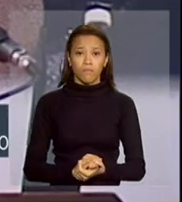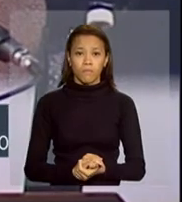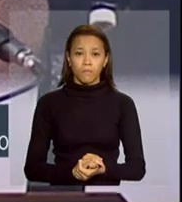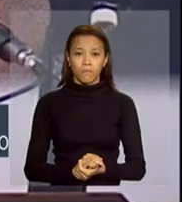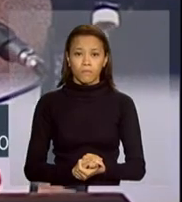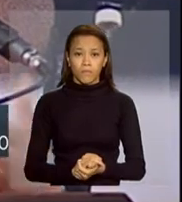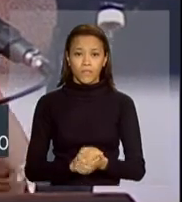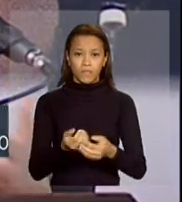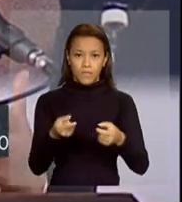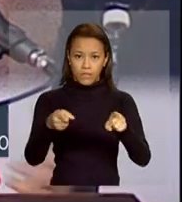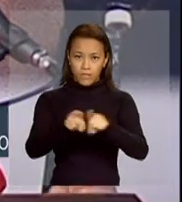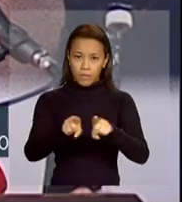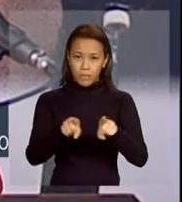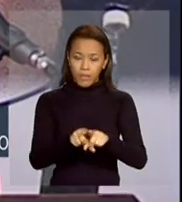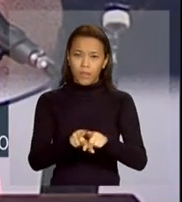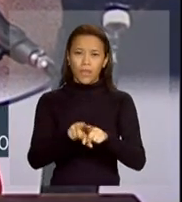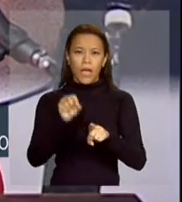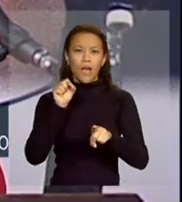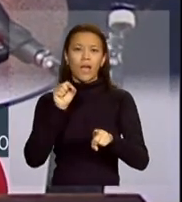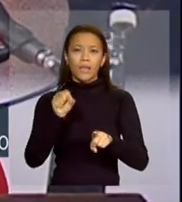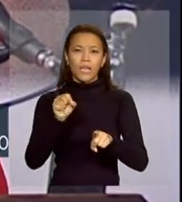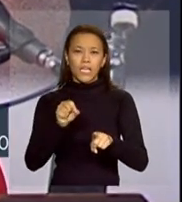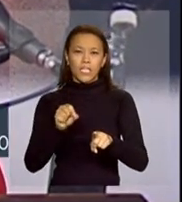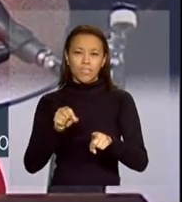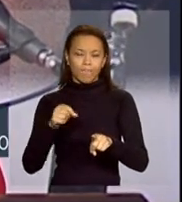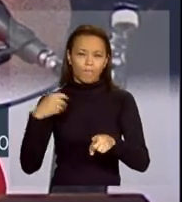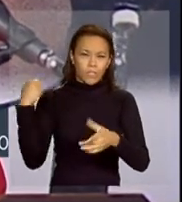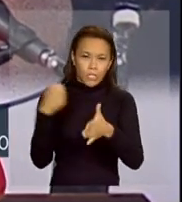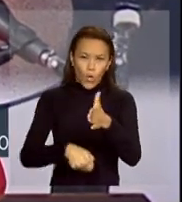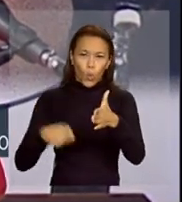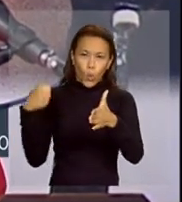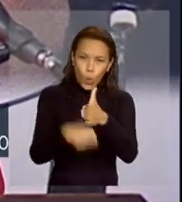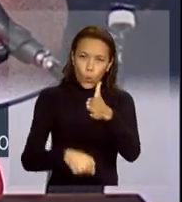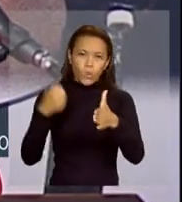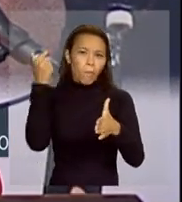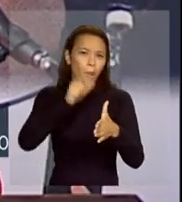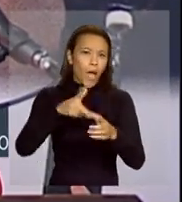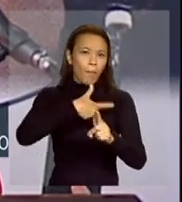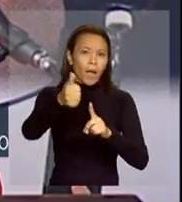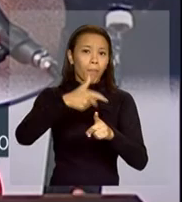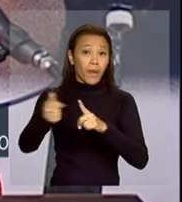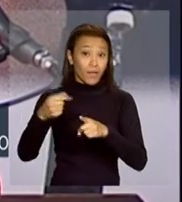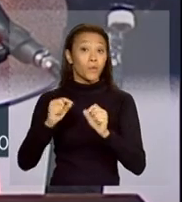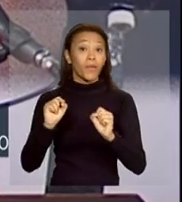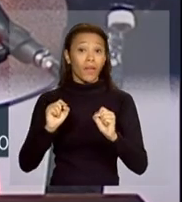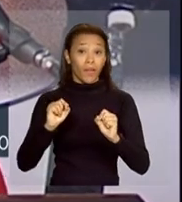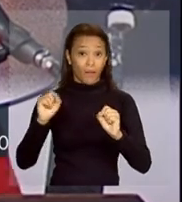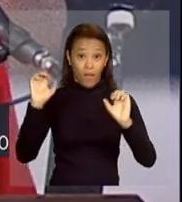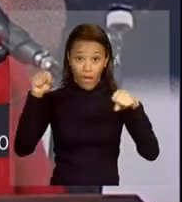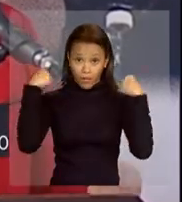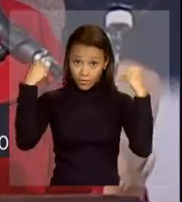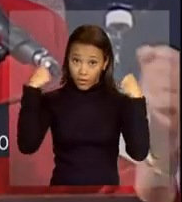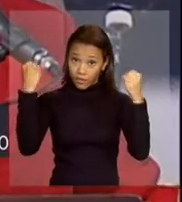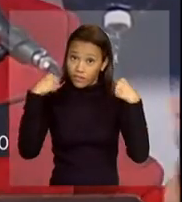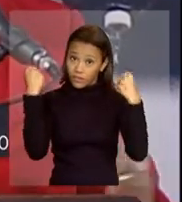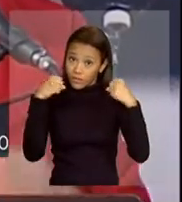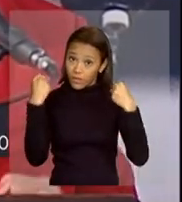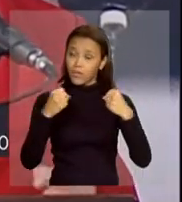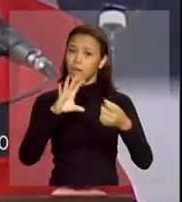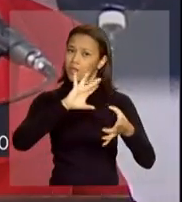é aquela aquele movimento de auto superação que um grande atleta o